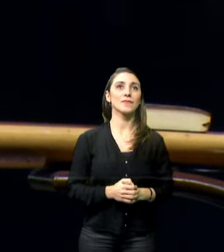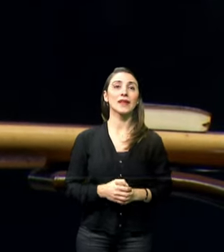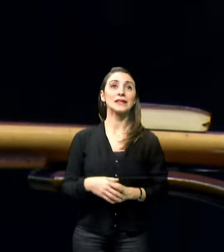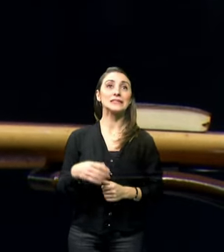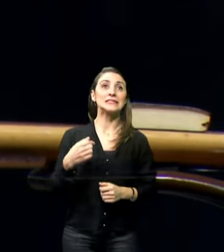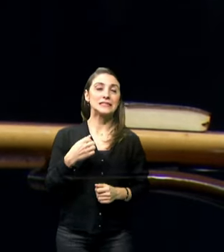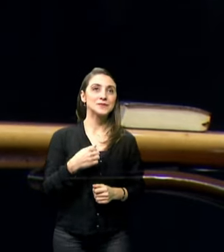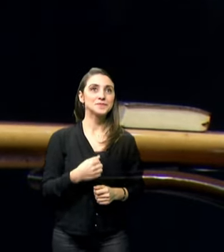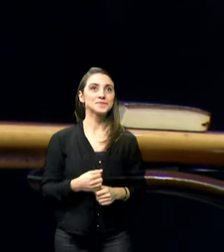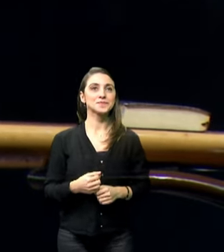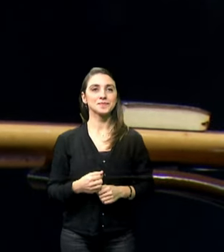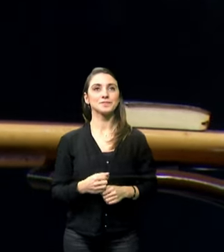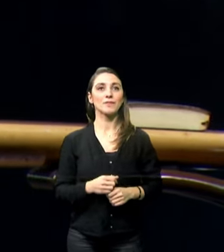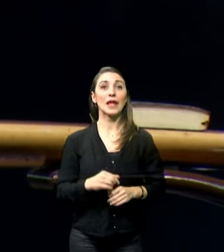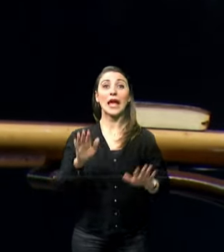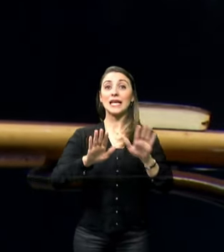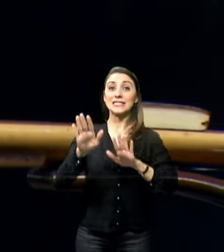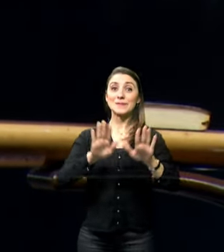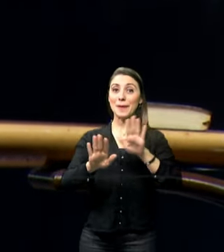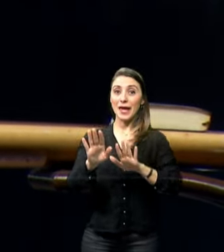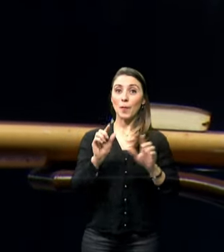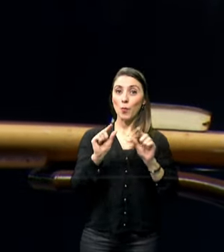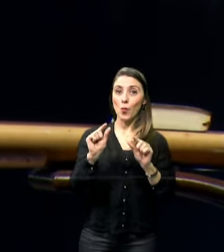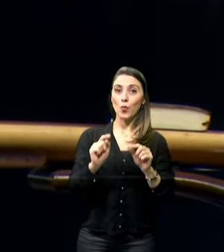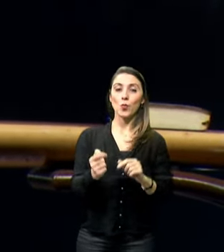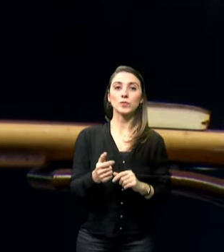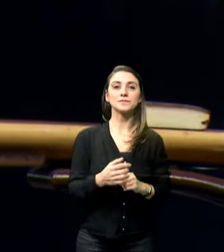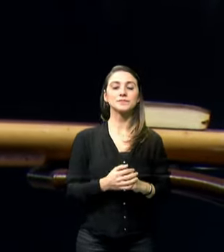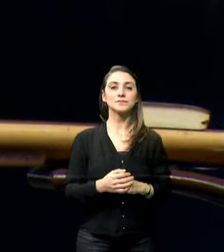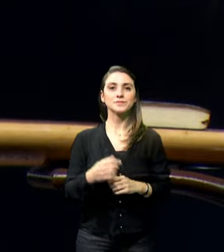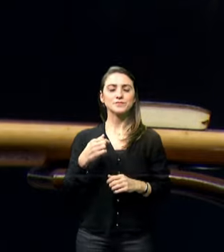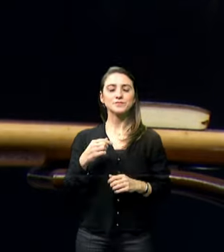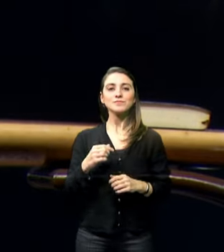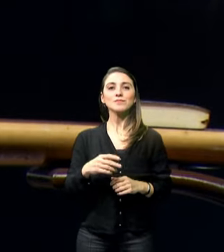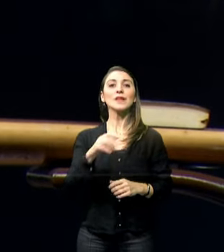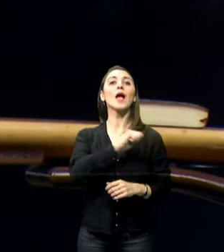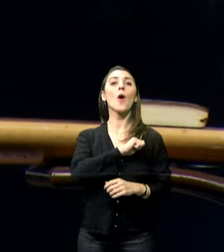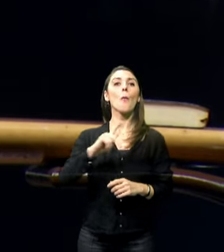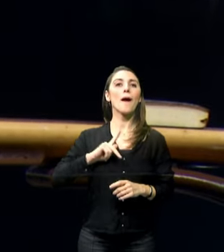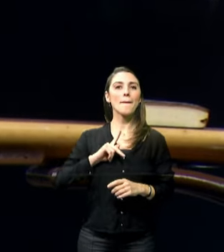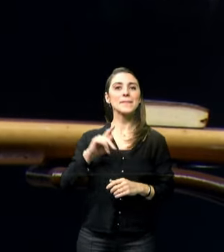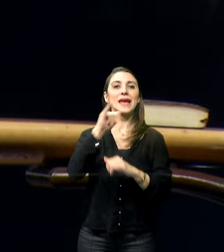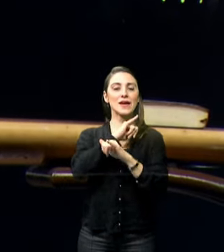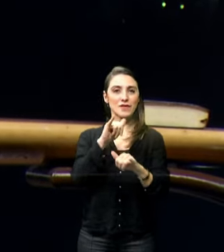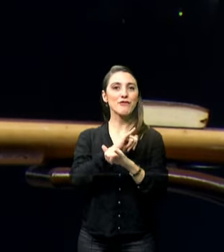Eu vou passar, não sai daqui não, um minutinho. Eu vou passar para o apóstolo Rina, mas eu queria aí, ó.